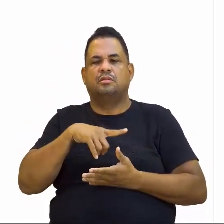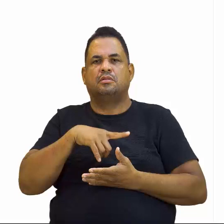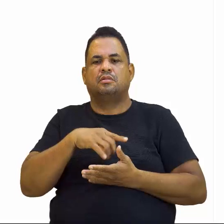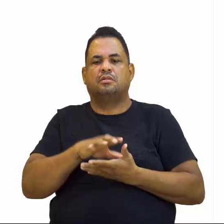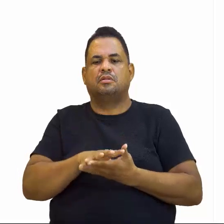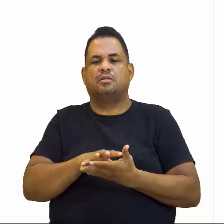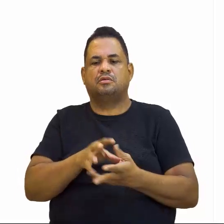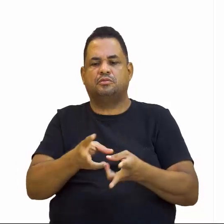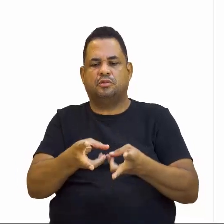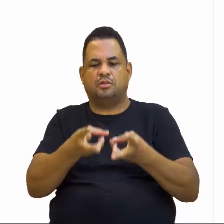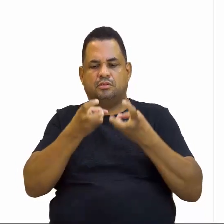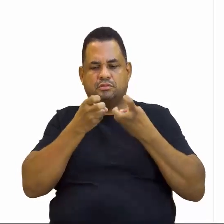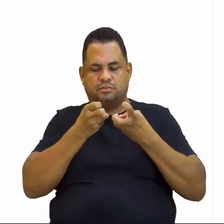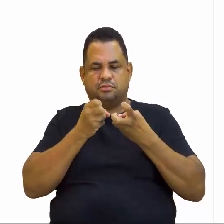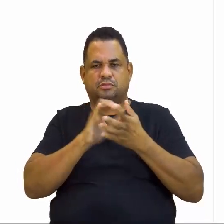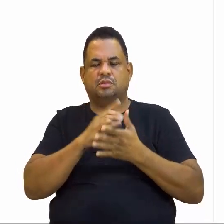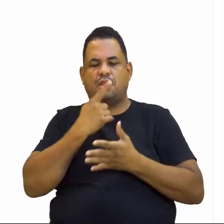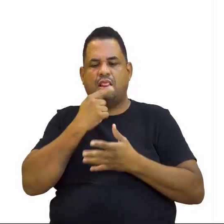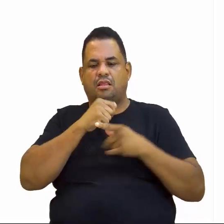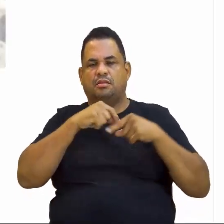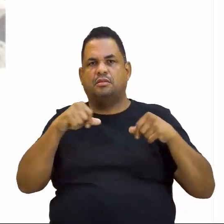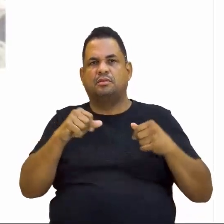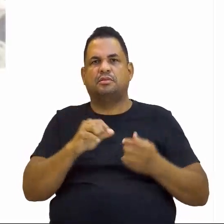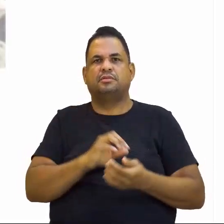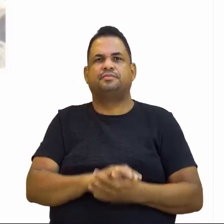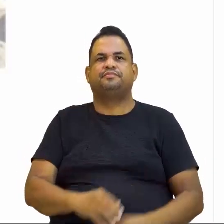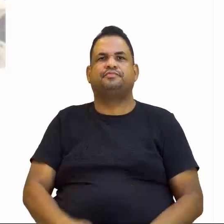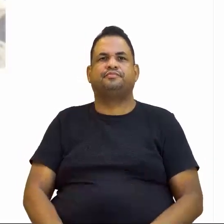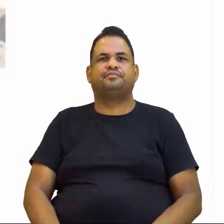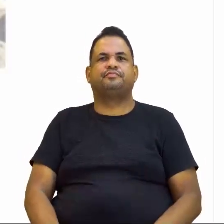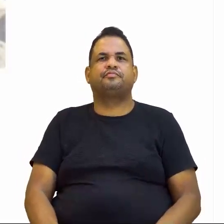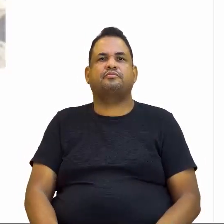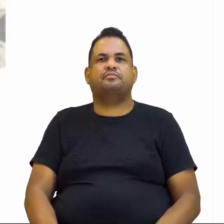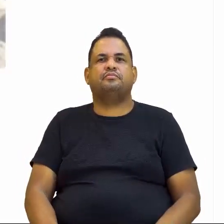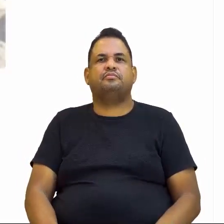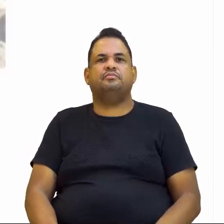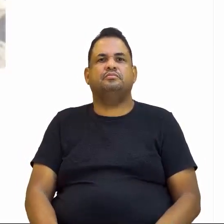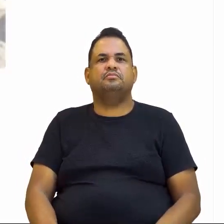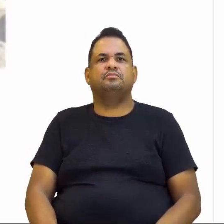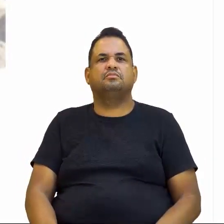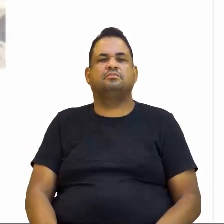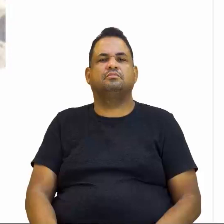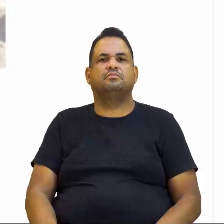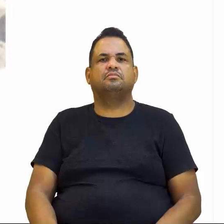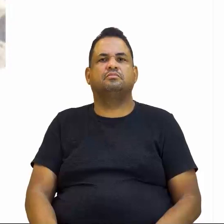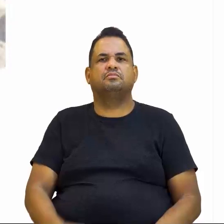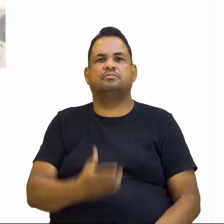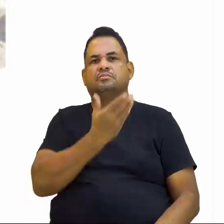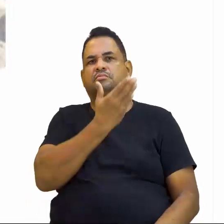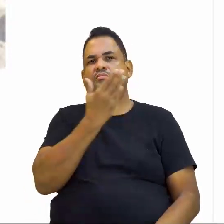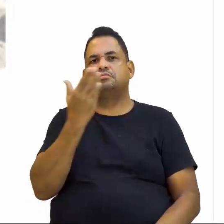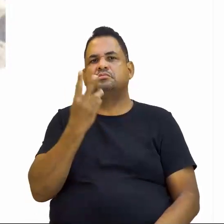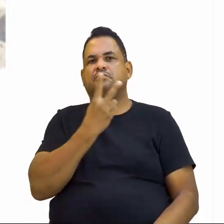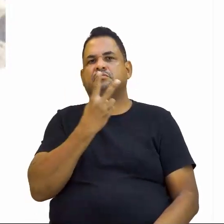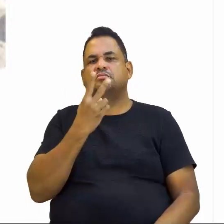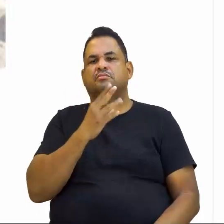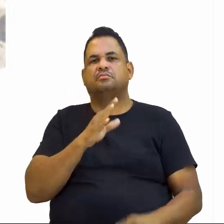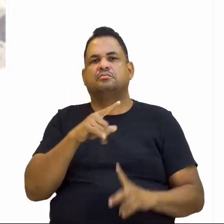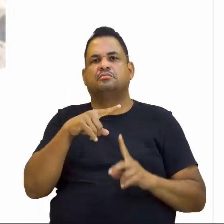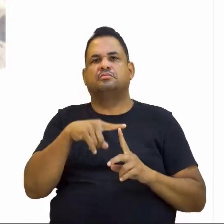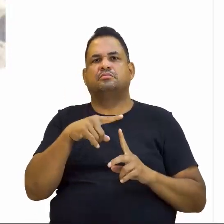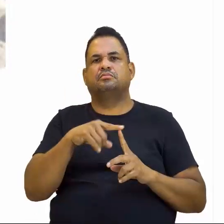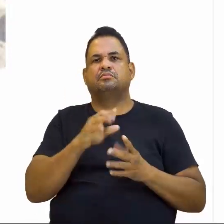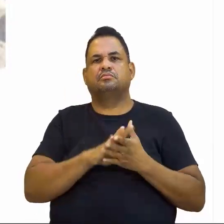sal. Ou seja, o sal misto ele já não é tão utilizado. Então, esses dois tipos são os